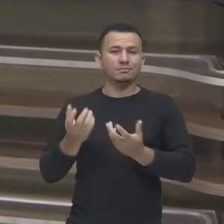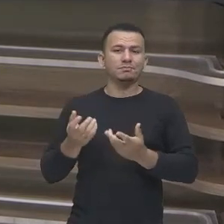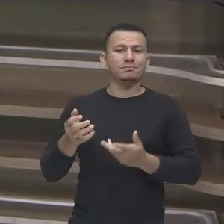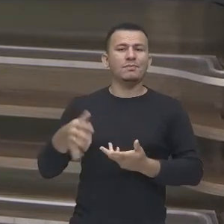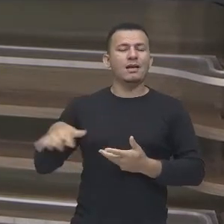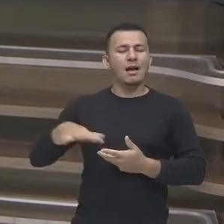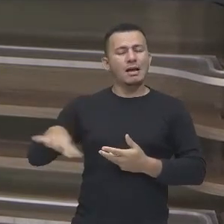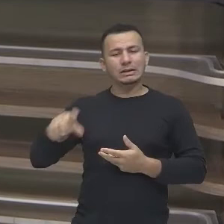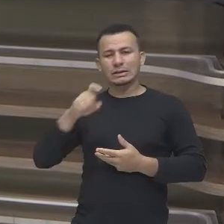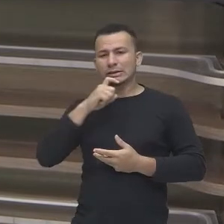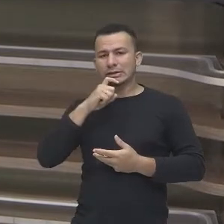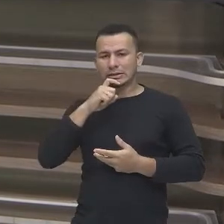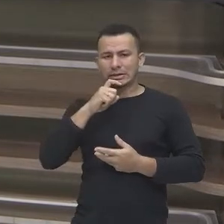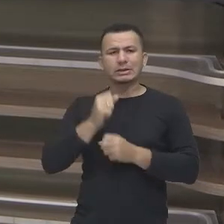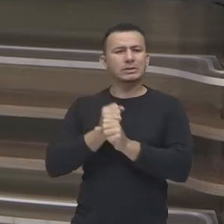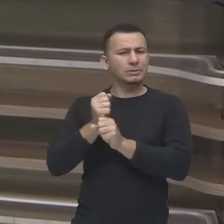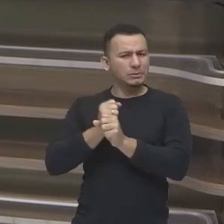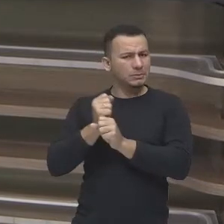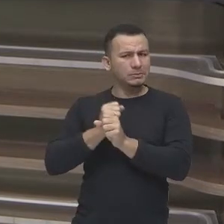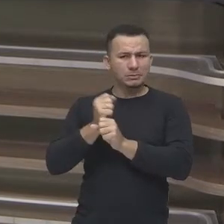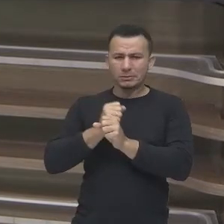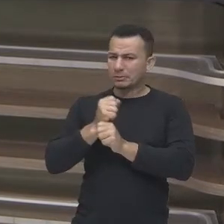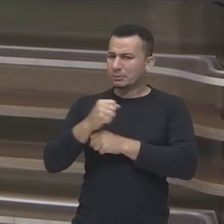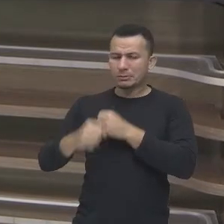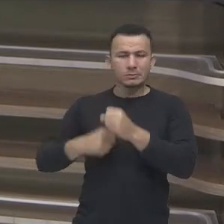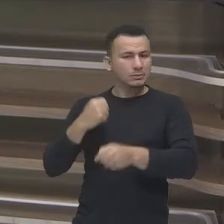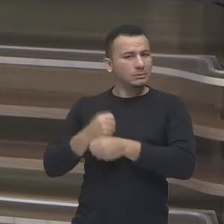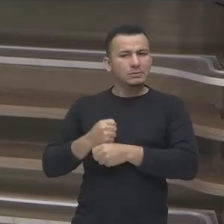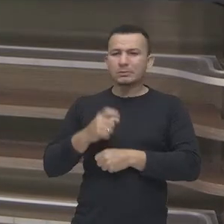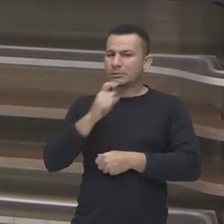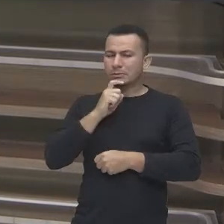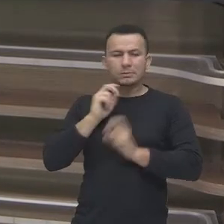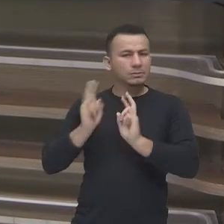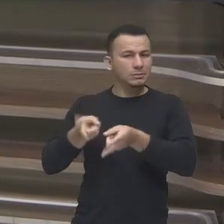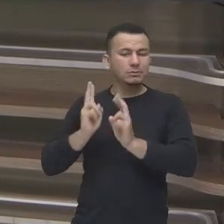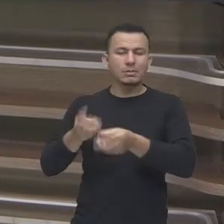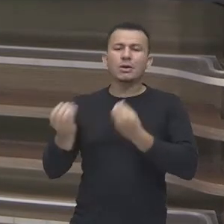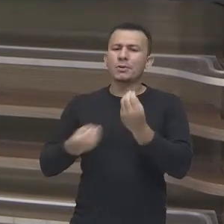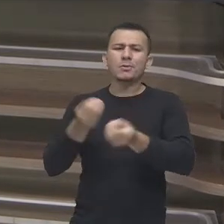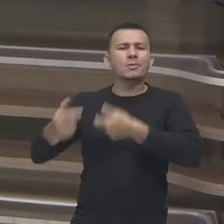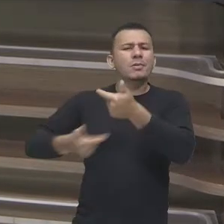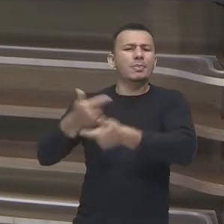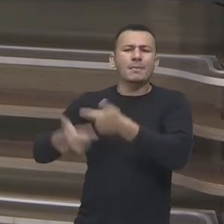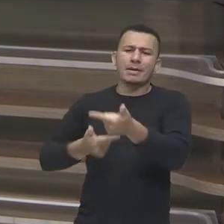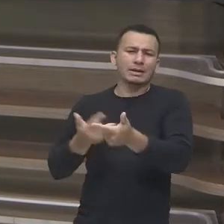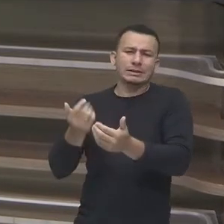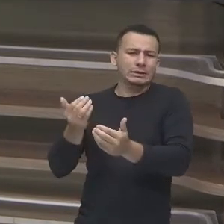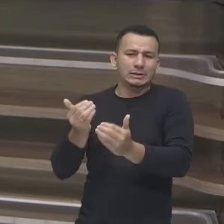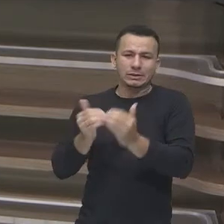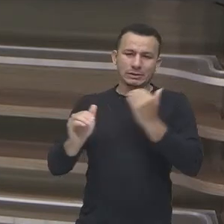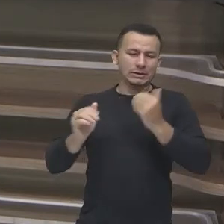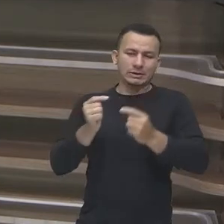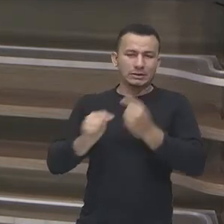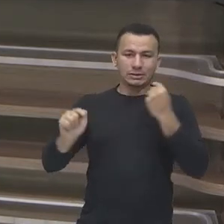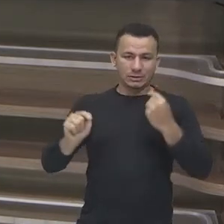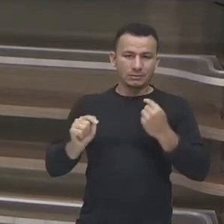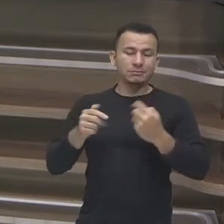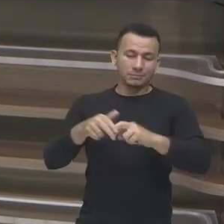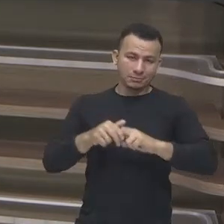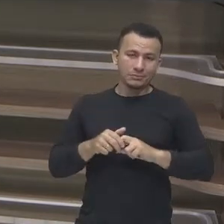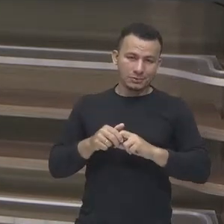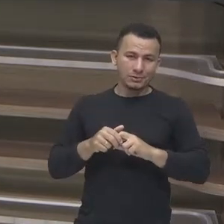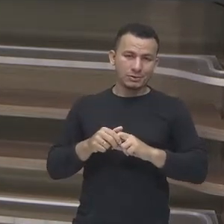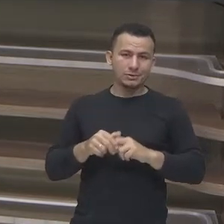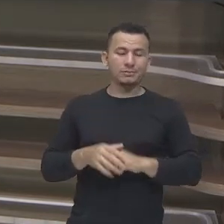áreas congeladas durante muito tempo do ano, áreas muito frias, então, para a produção agropecuária isso não tem como, né? Assim